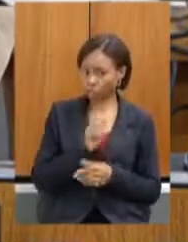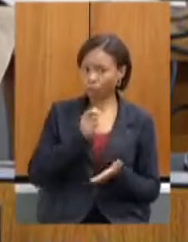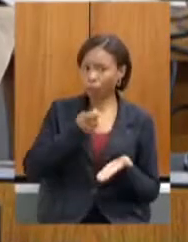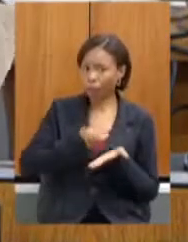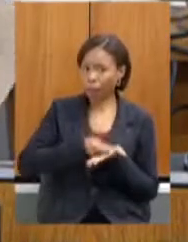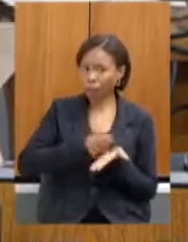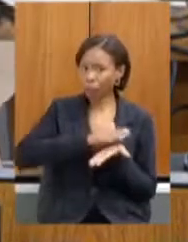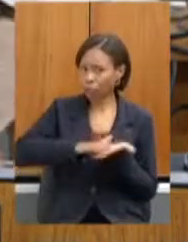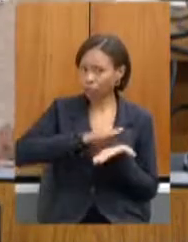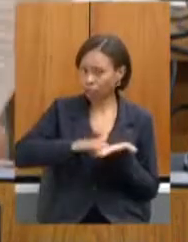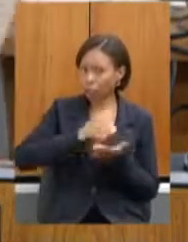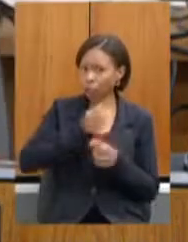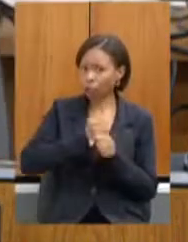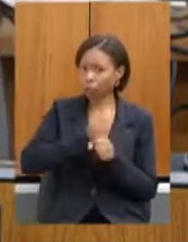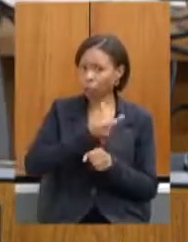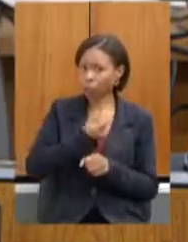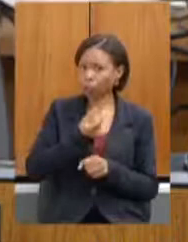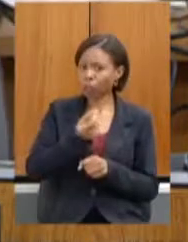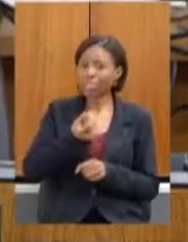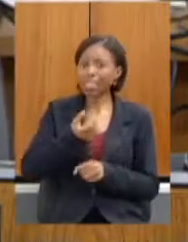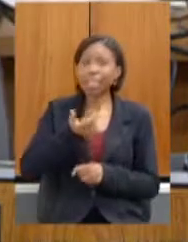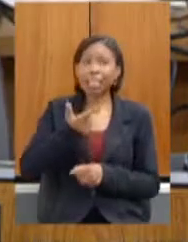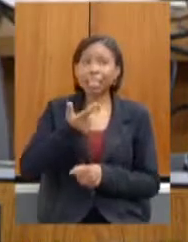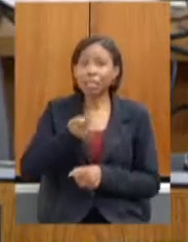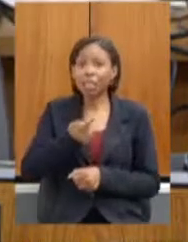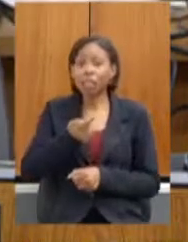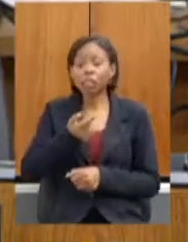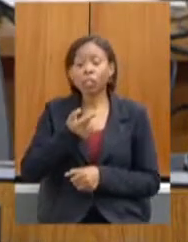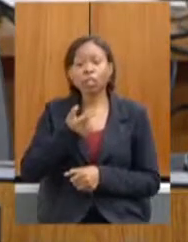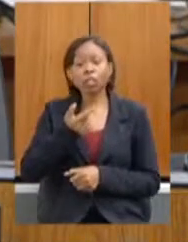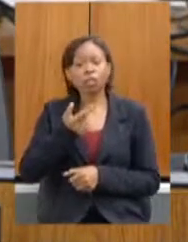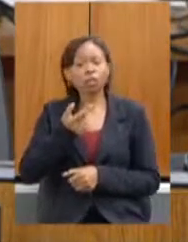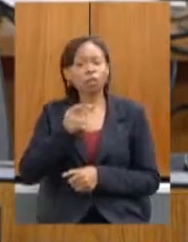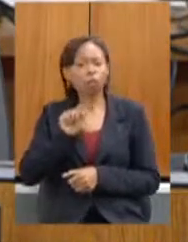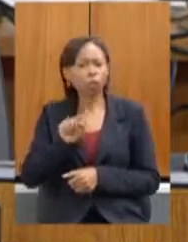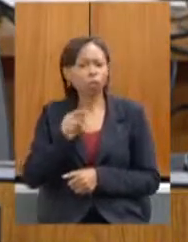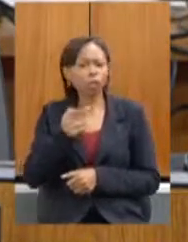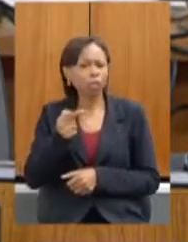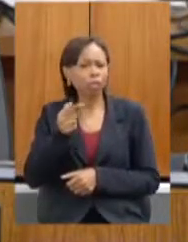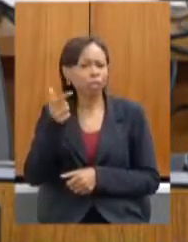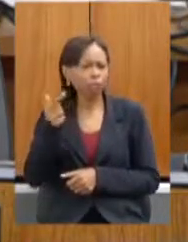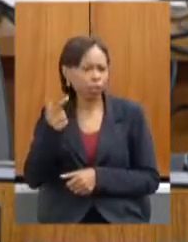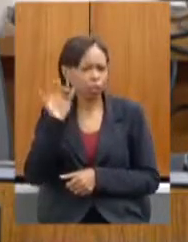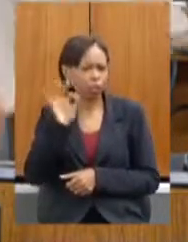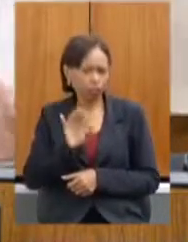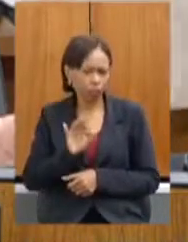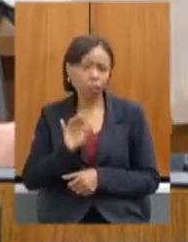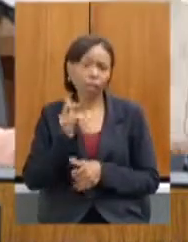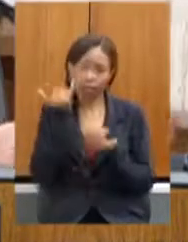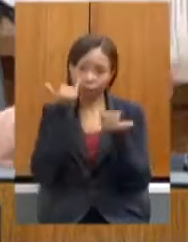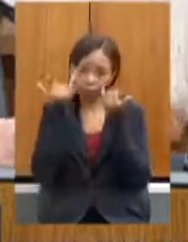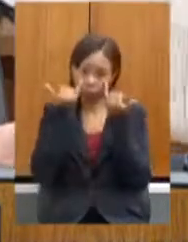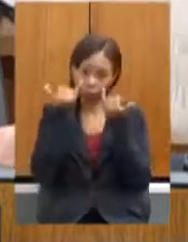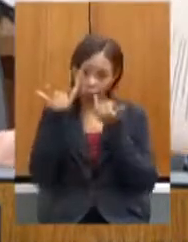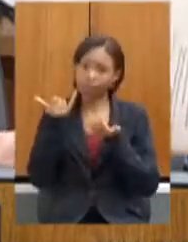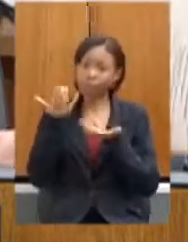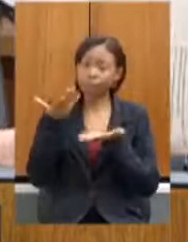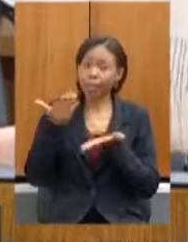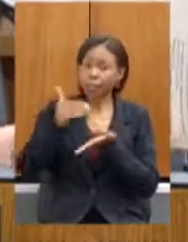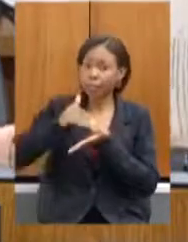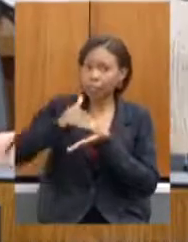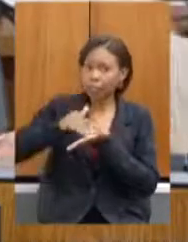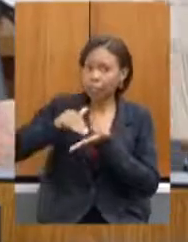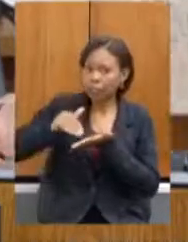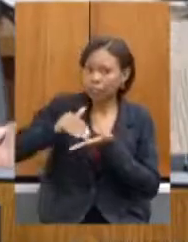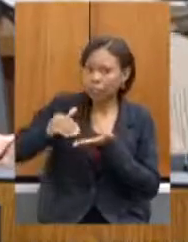de 2020 estão em sete pontos e por cento são Dados públicos né da Secretaria de Estado da Fazenda Esse é o meu